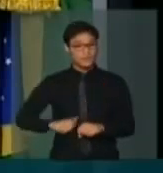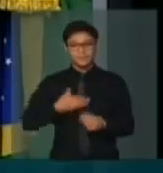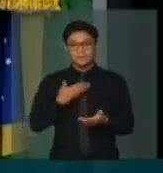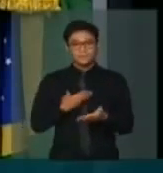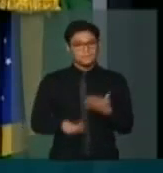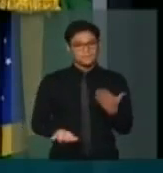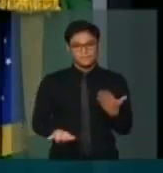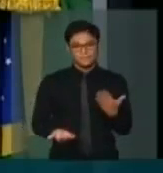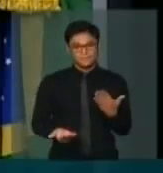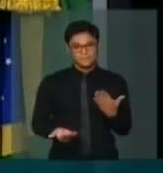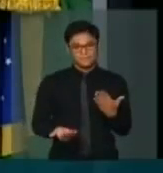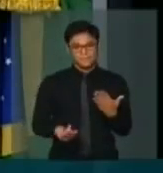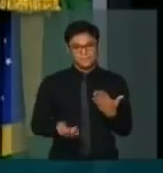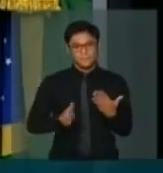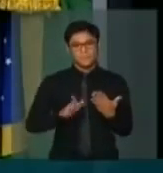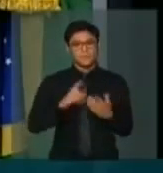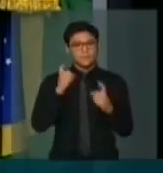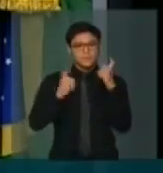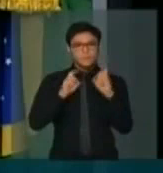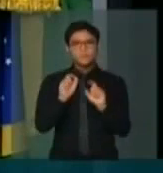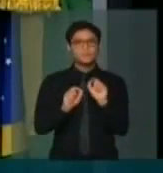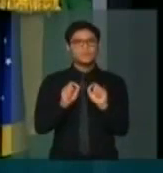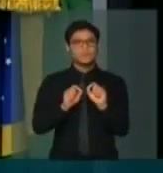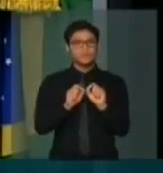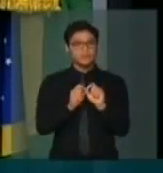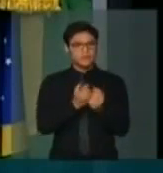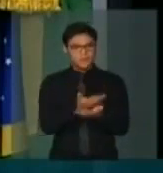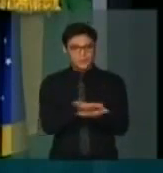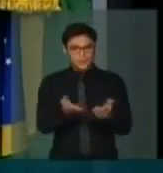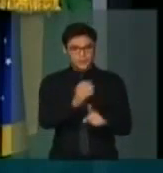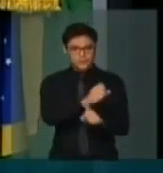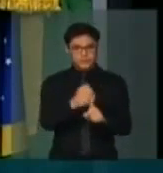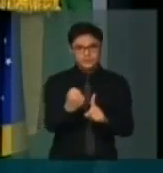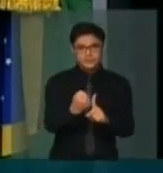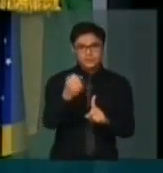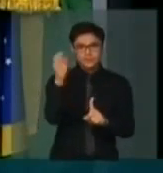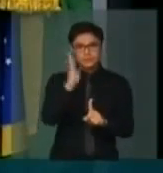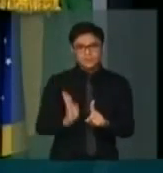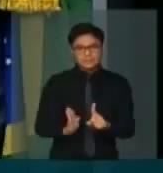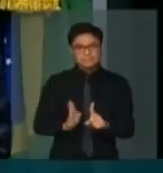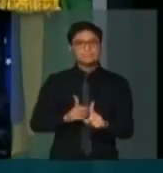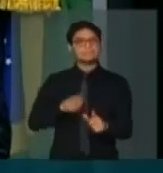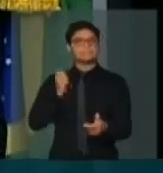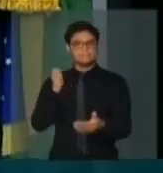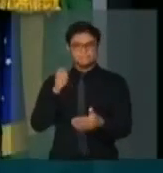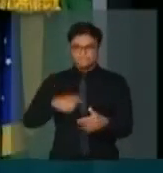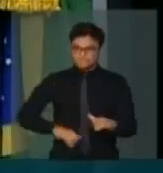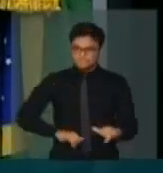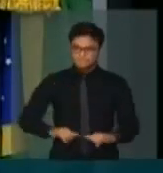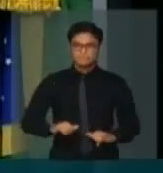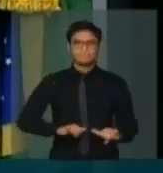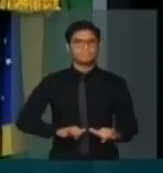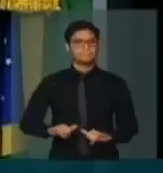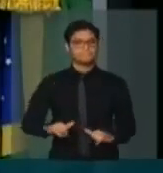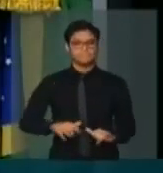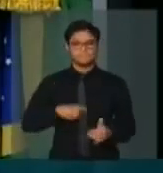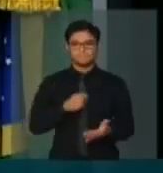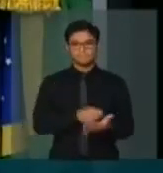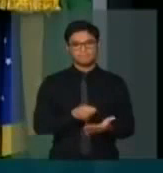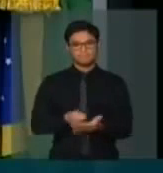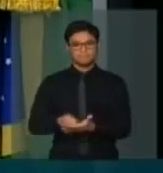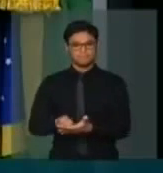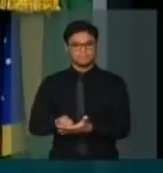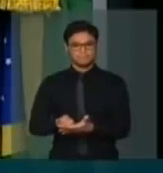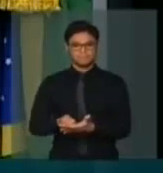o que mais me preocupa é que o povo brasileiro é que está pagando a conta. E aqui eu faço um triste